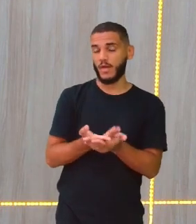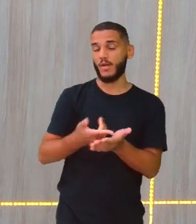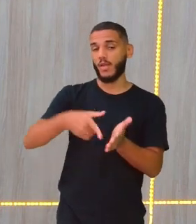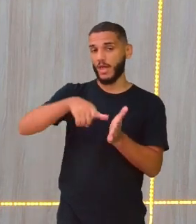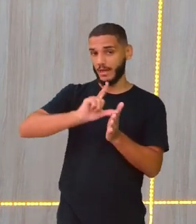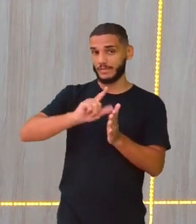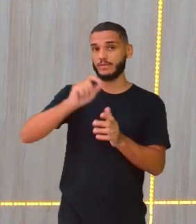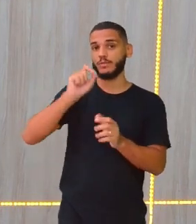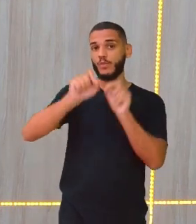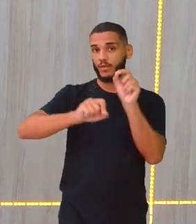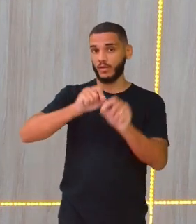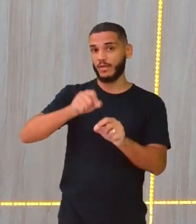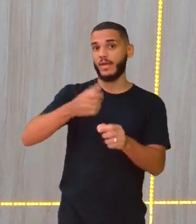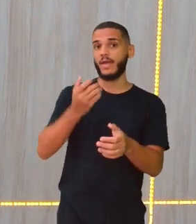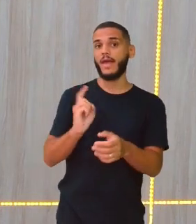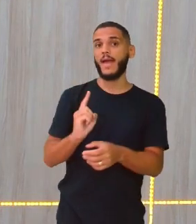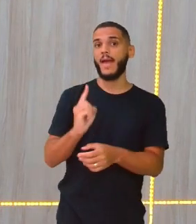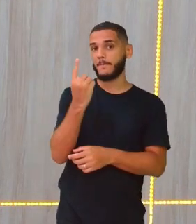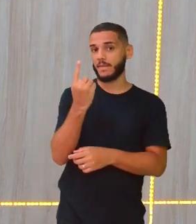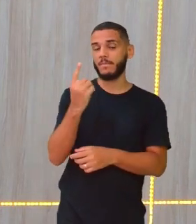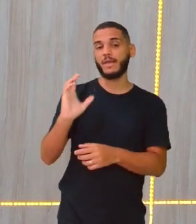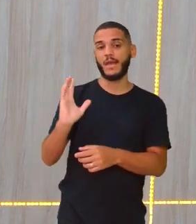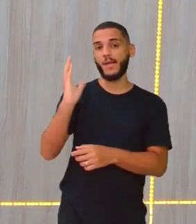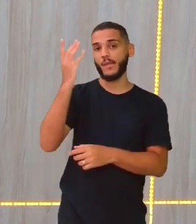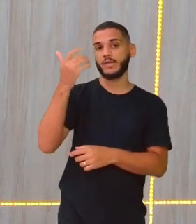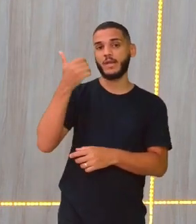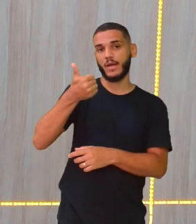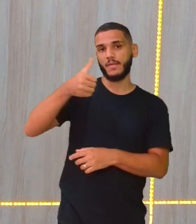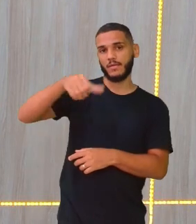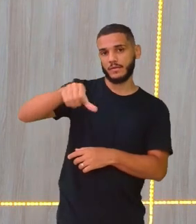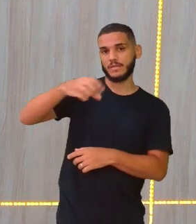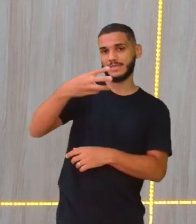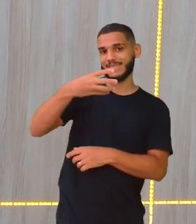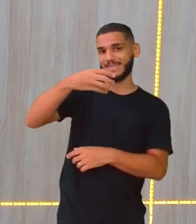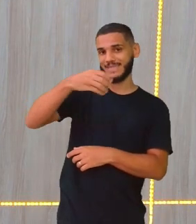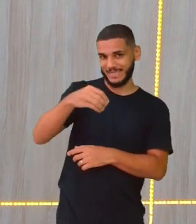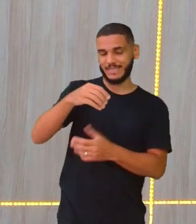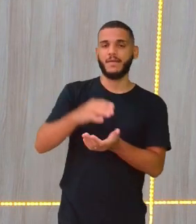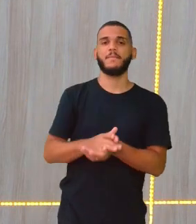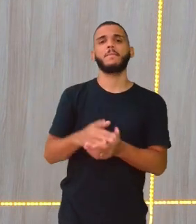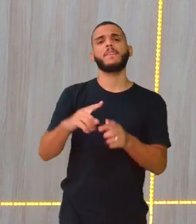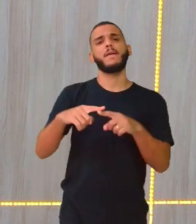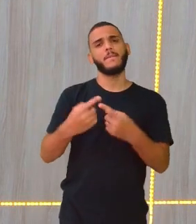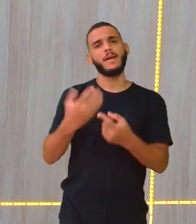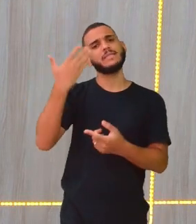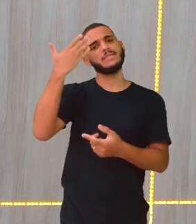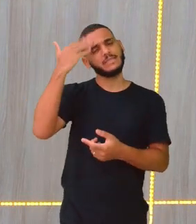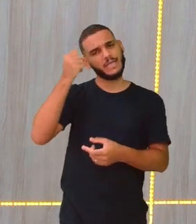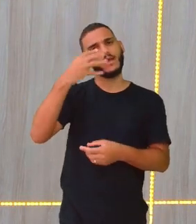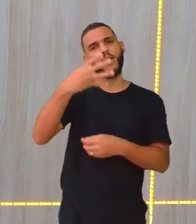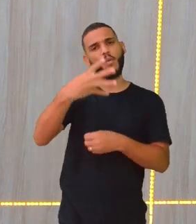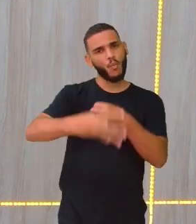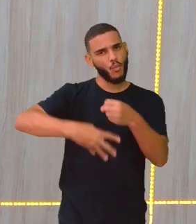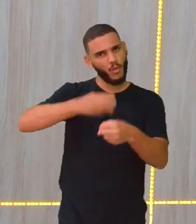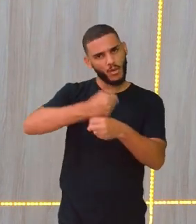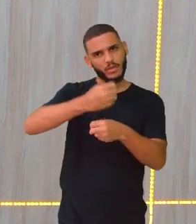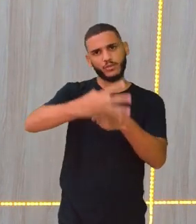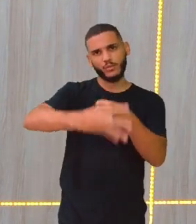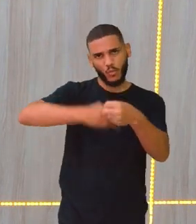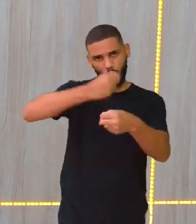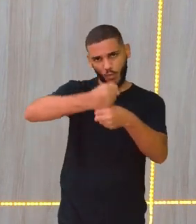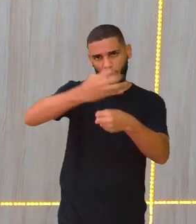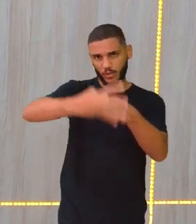N3. Mas eu também sei que é realizada de 4 em 4 anos. Só que aqui